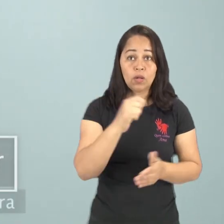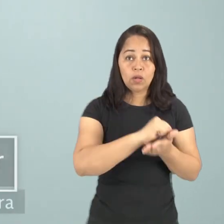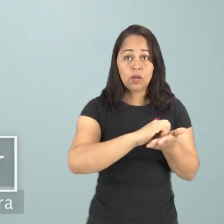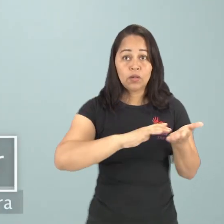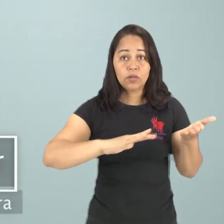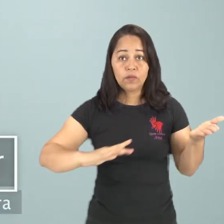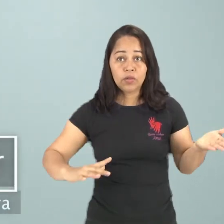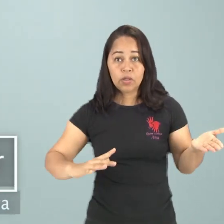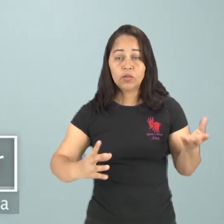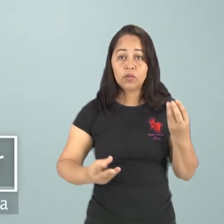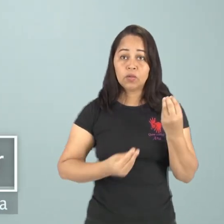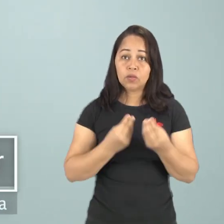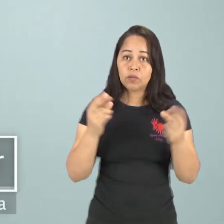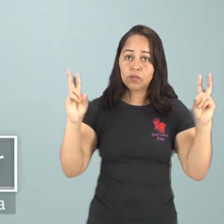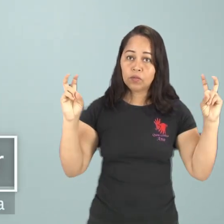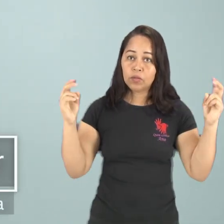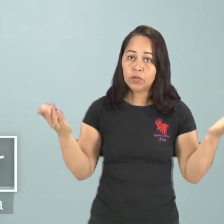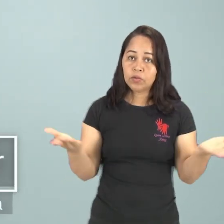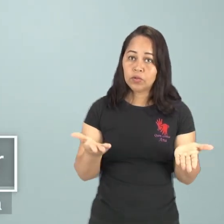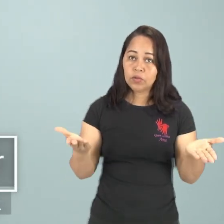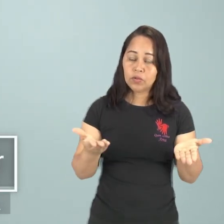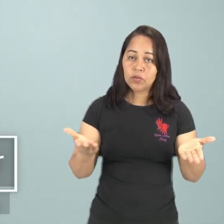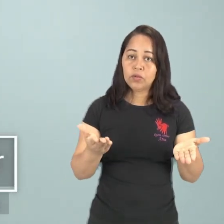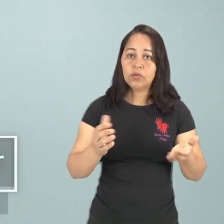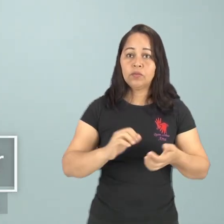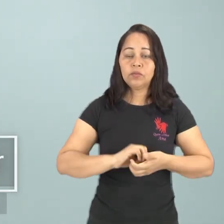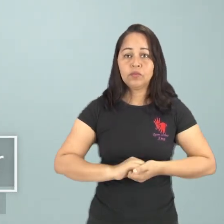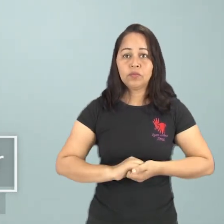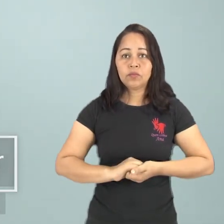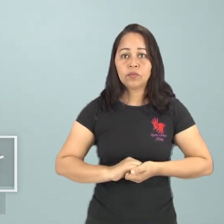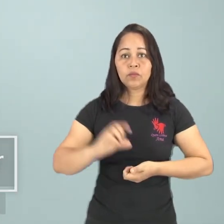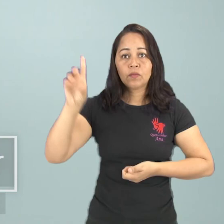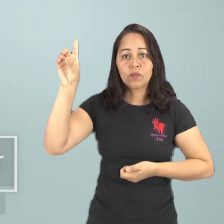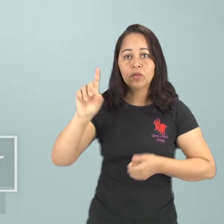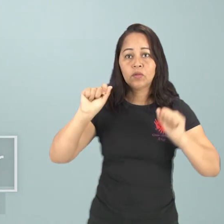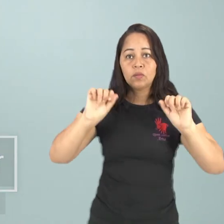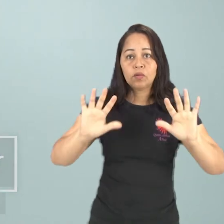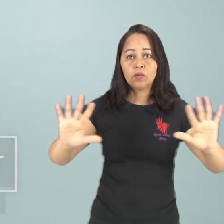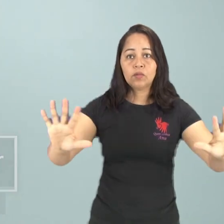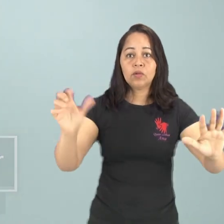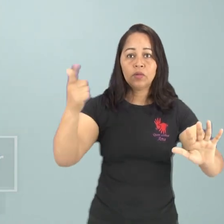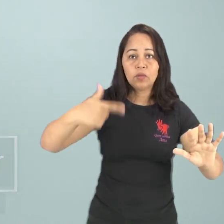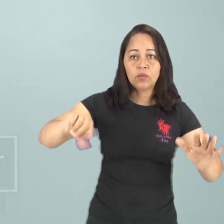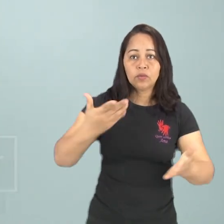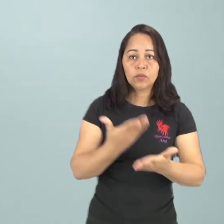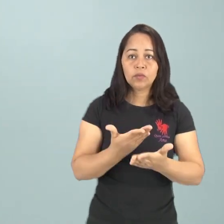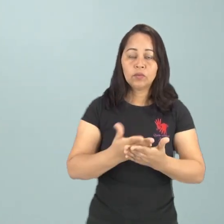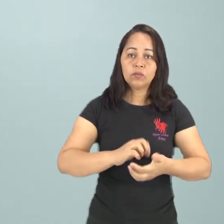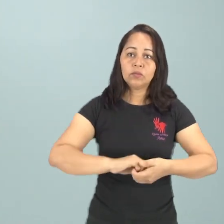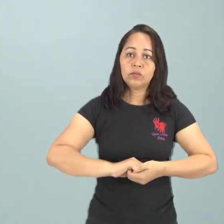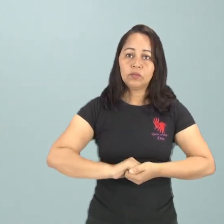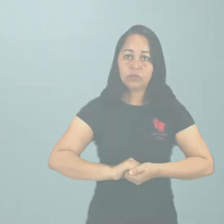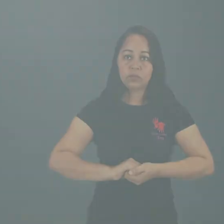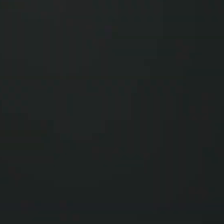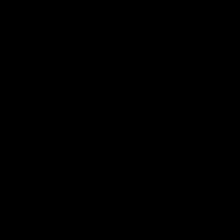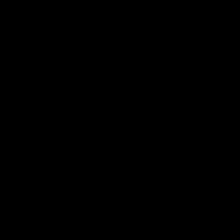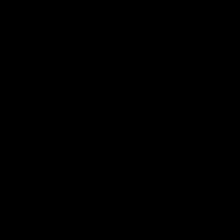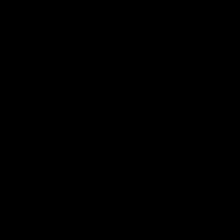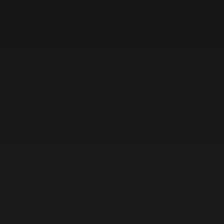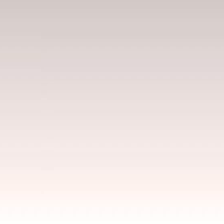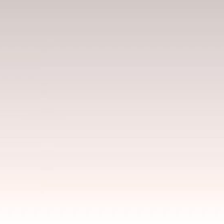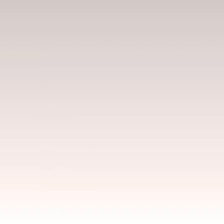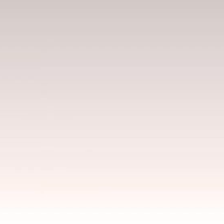uma atividade sobre as noções primitivas da geometria. Fique com Deus e até a próxima.